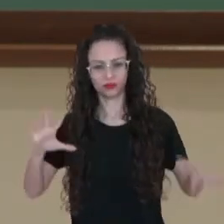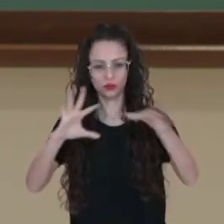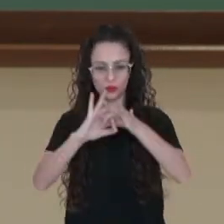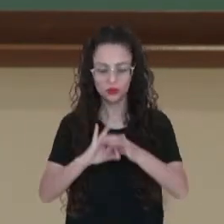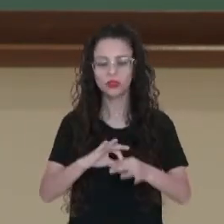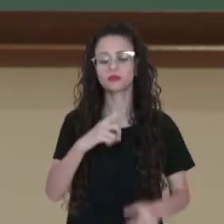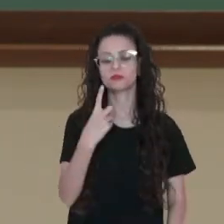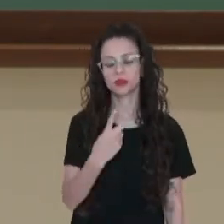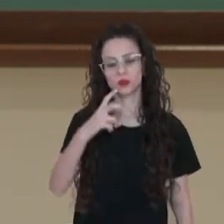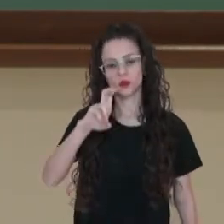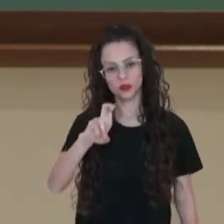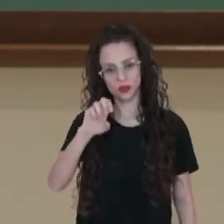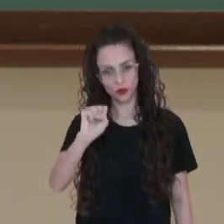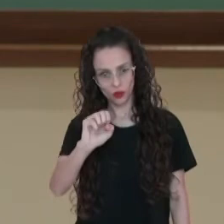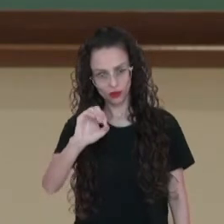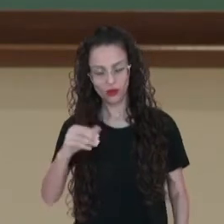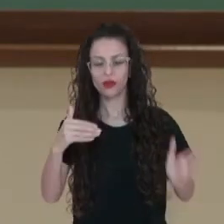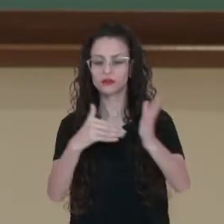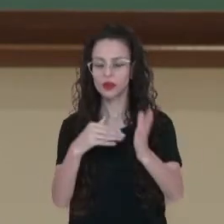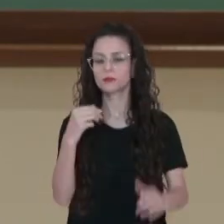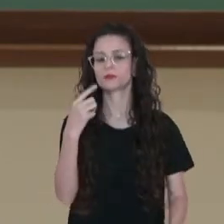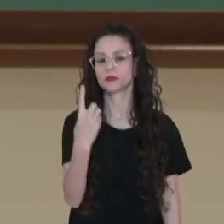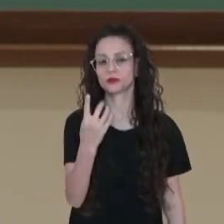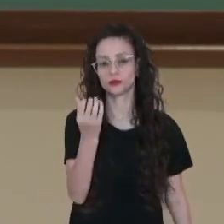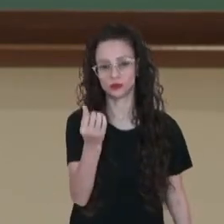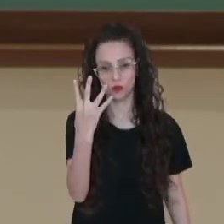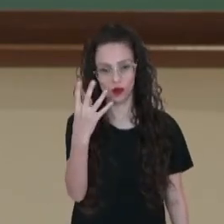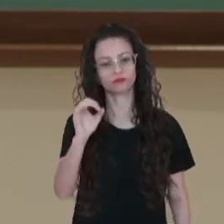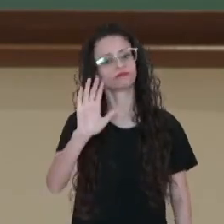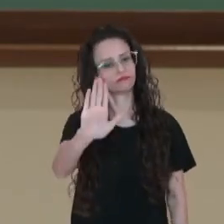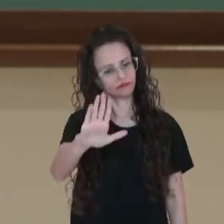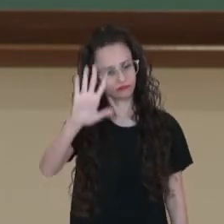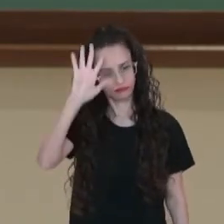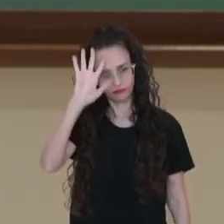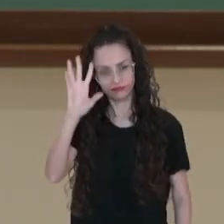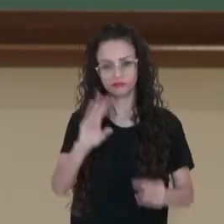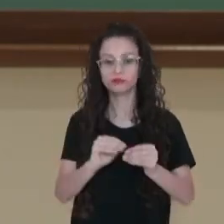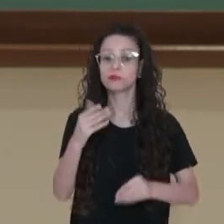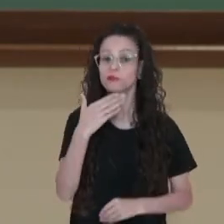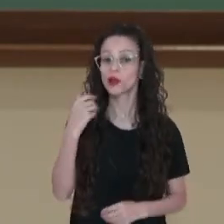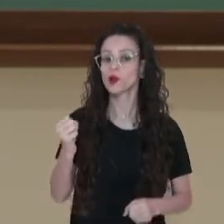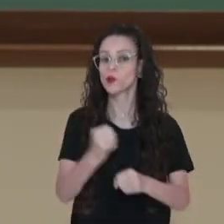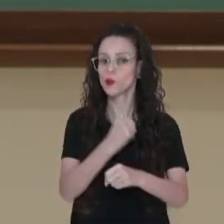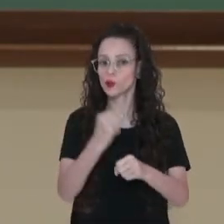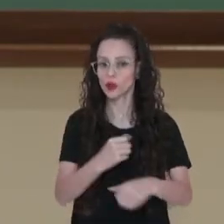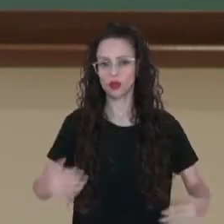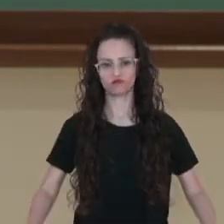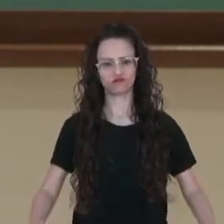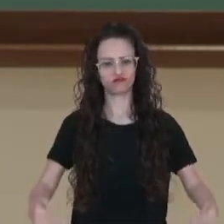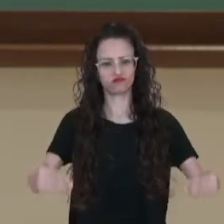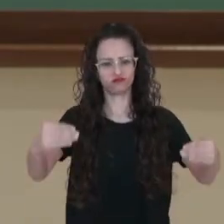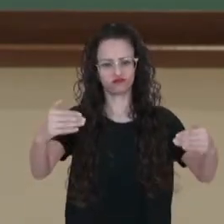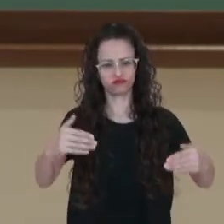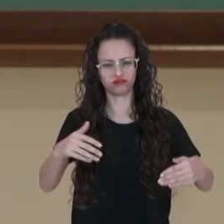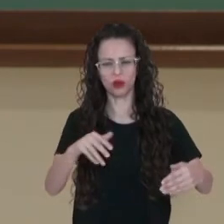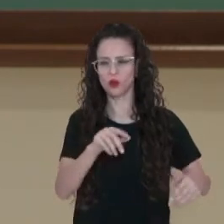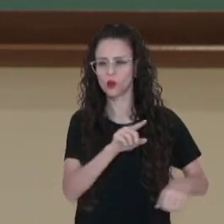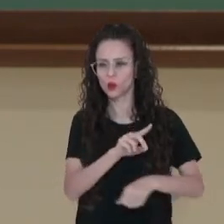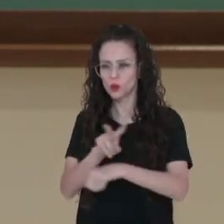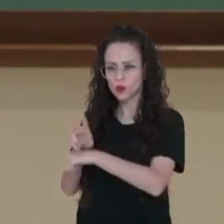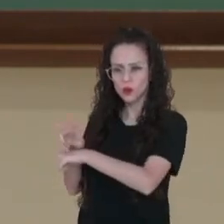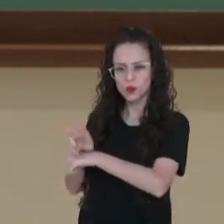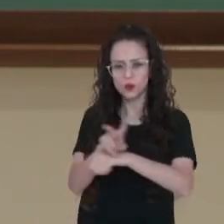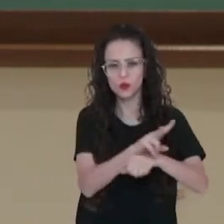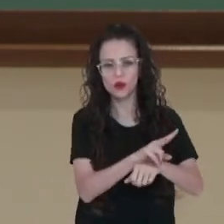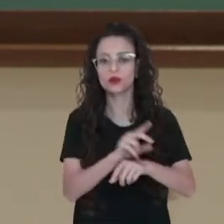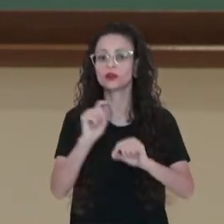a 1640, então entenderam que era melhor construir fortes, armar esses fortes para que eles